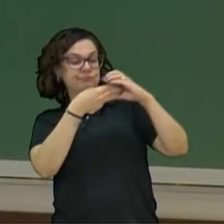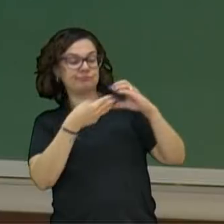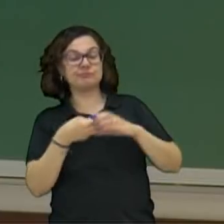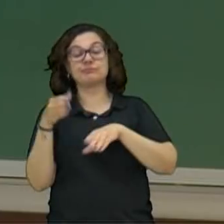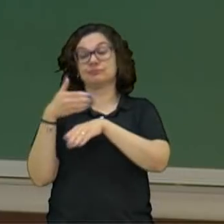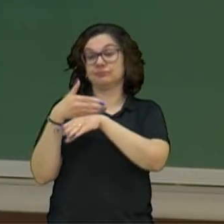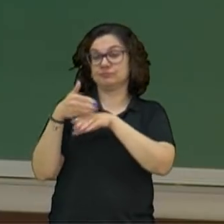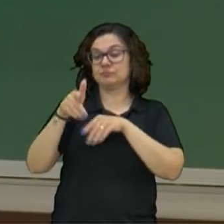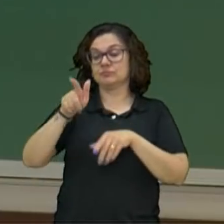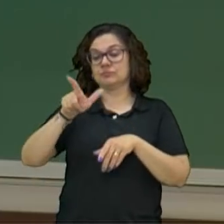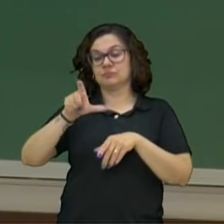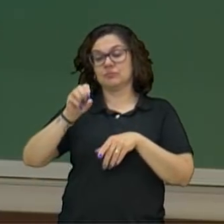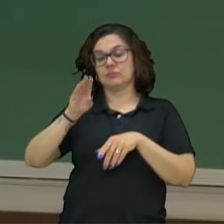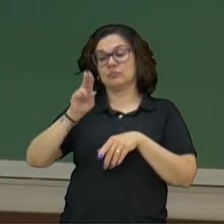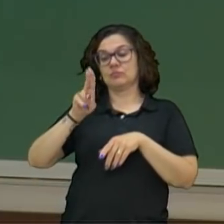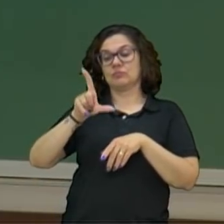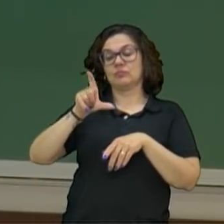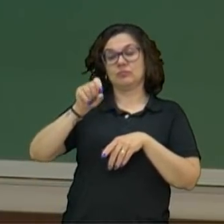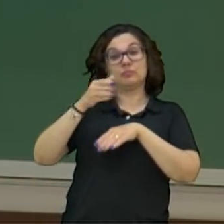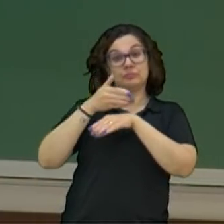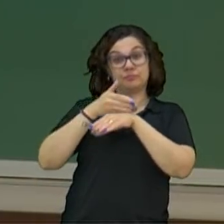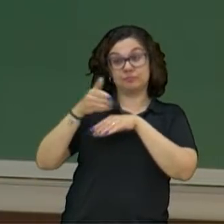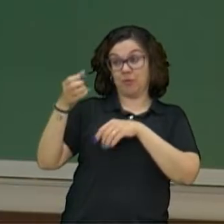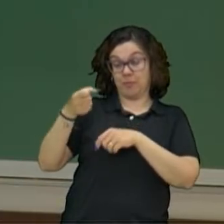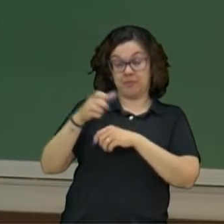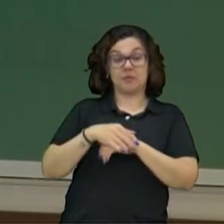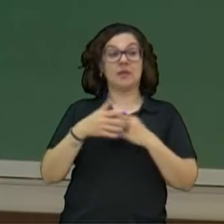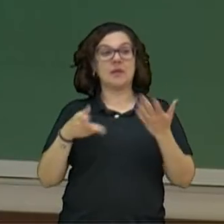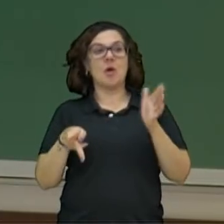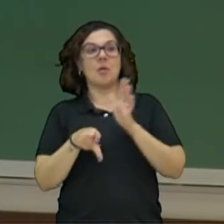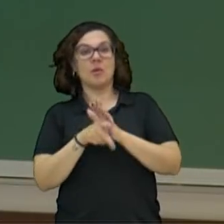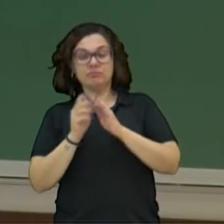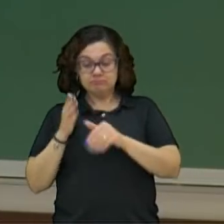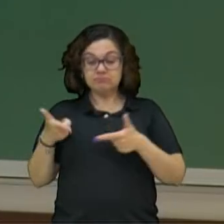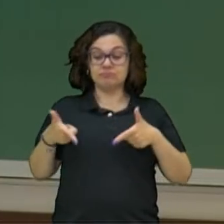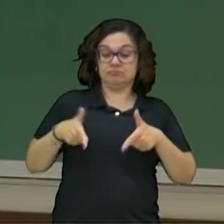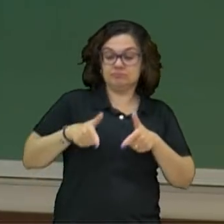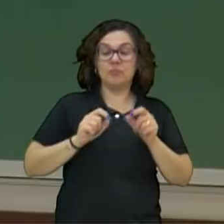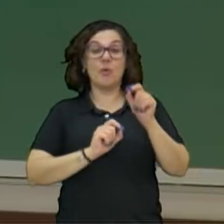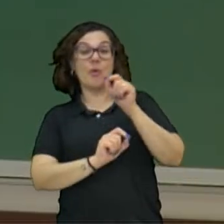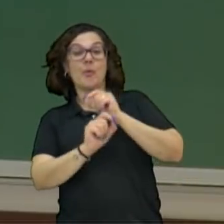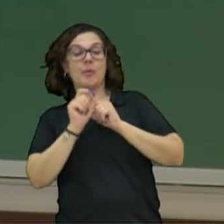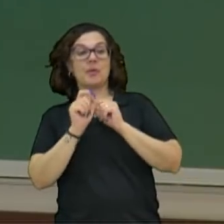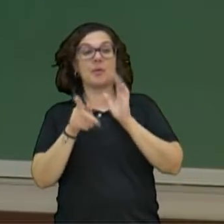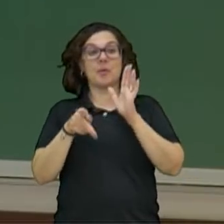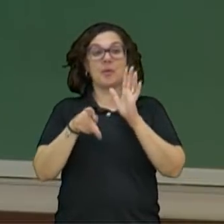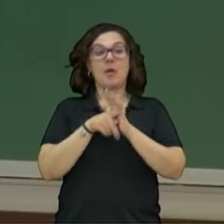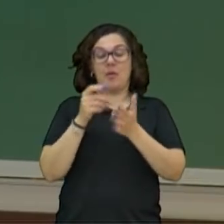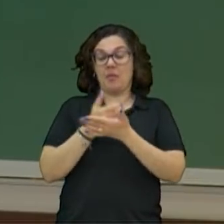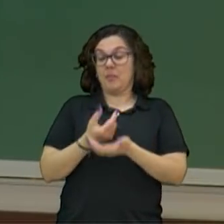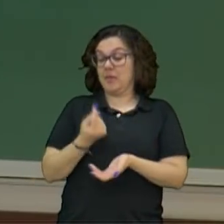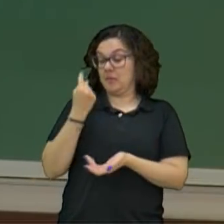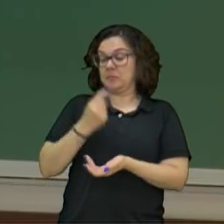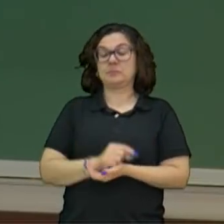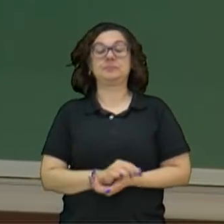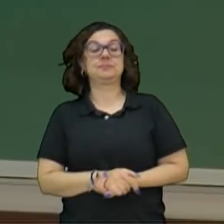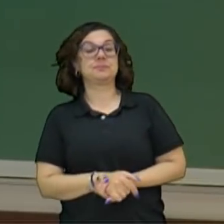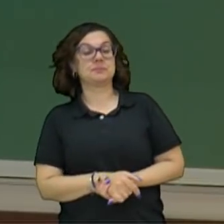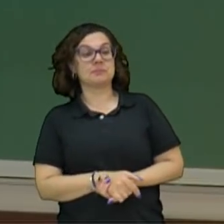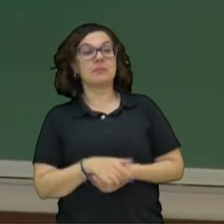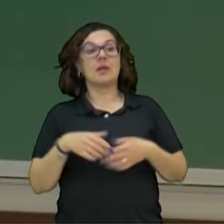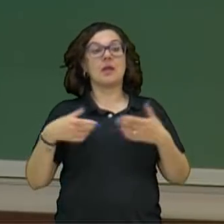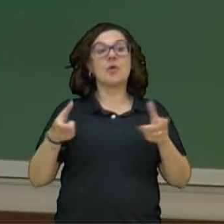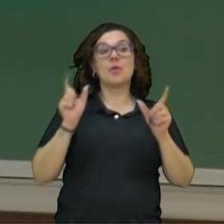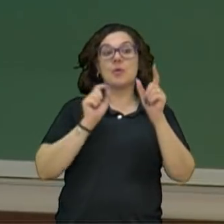brancos, né? Os mecanismos de ação desses glóbulos brancos também nós falamos na nossa última aula,